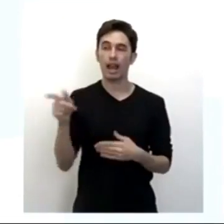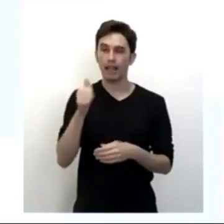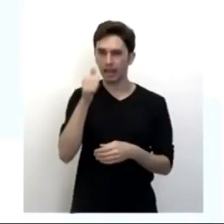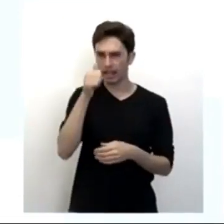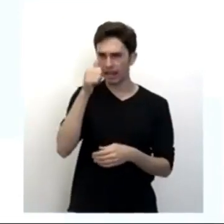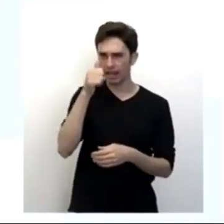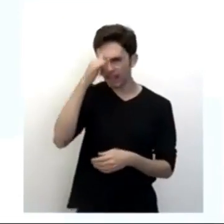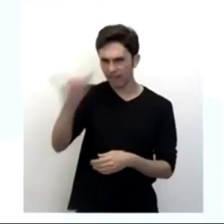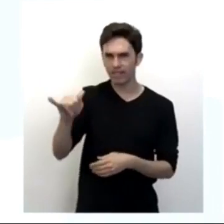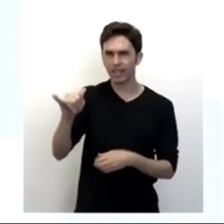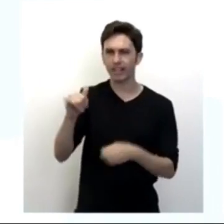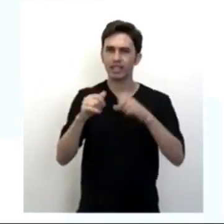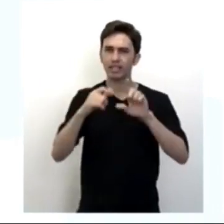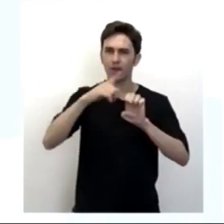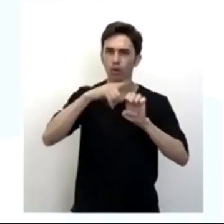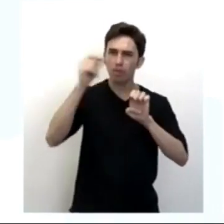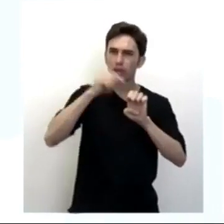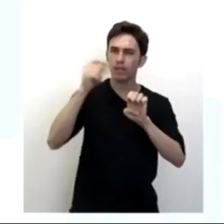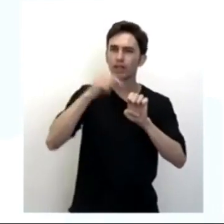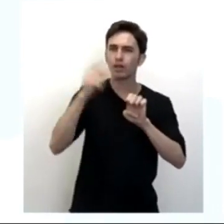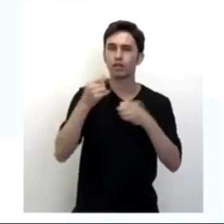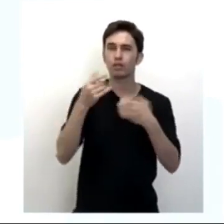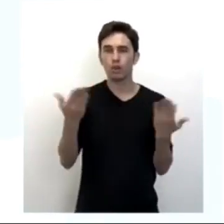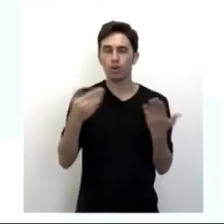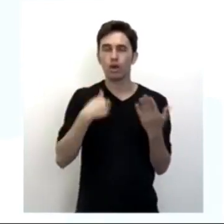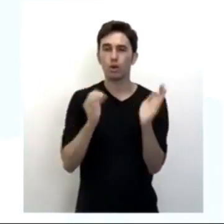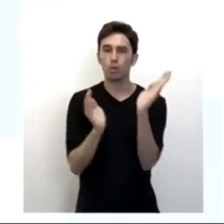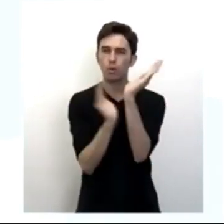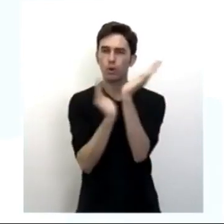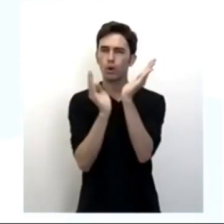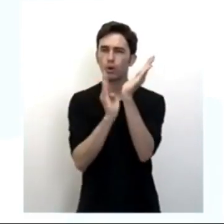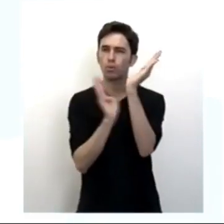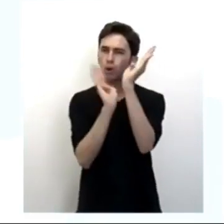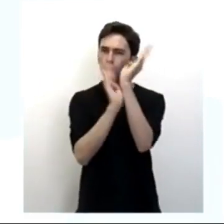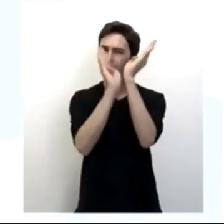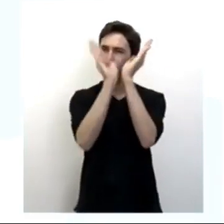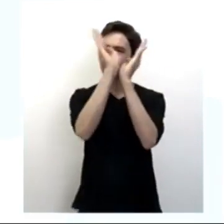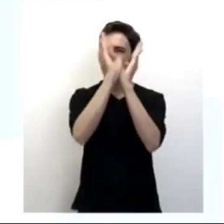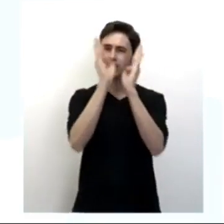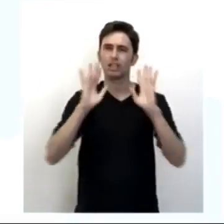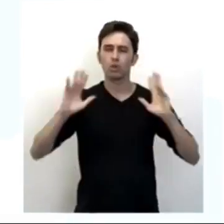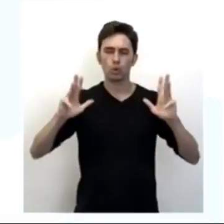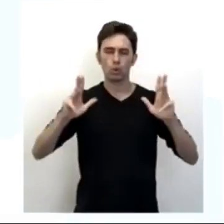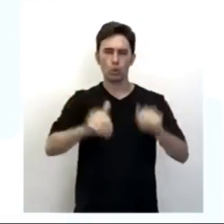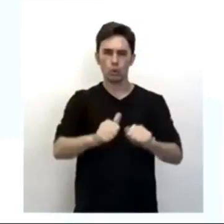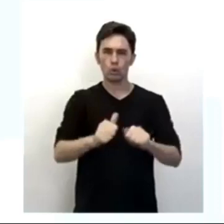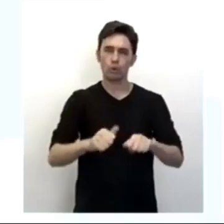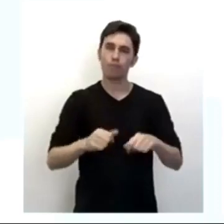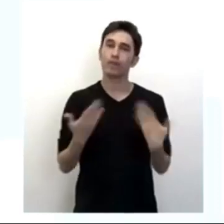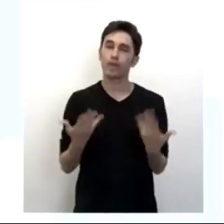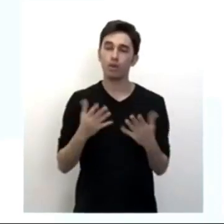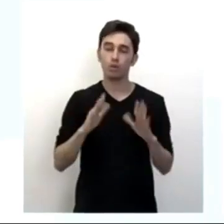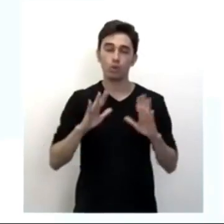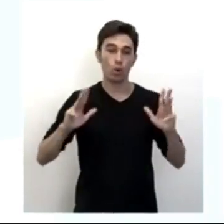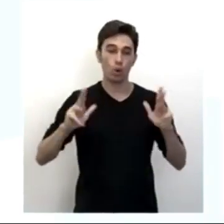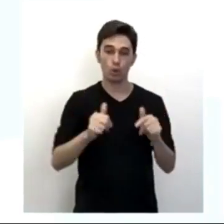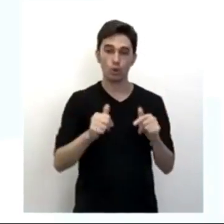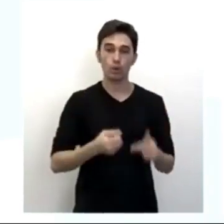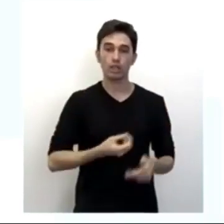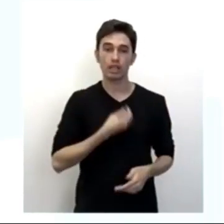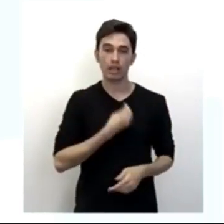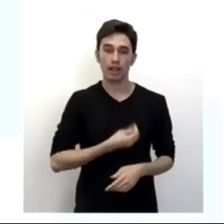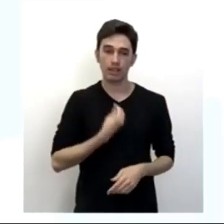em que burocratiza tudo, né? Faz com que os meios de produção sejam todos socializados, tira do